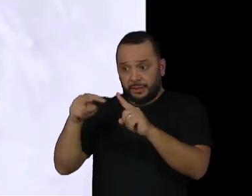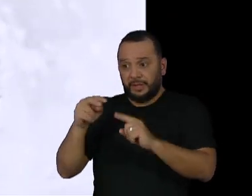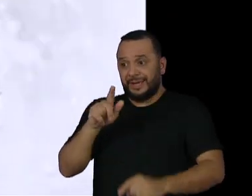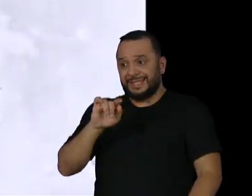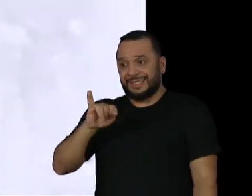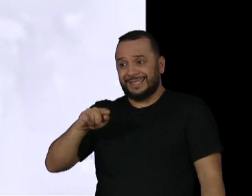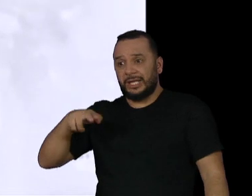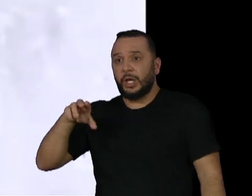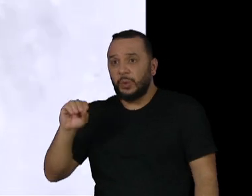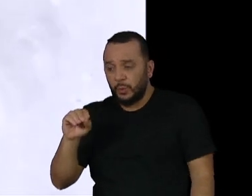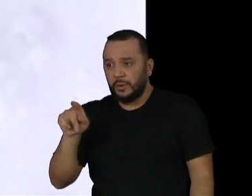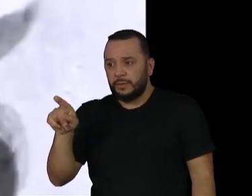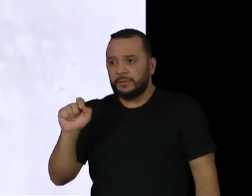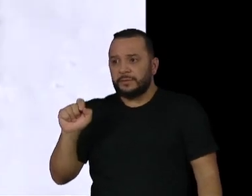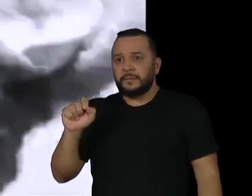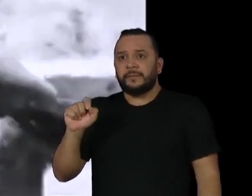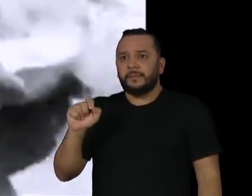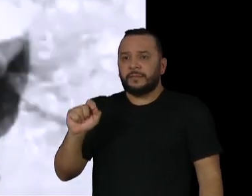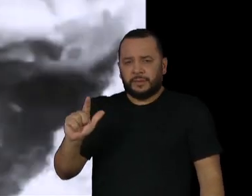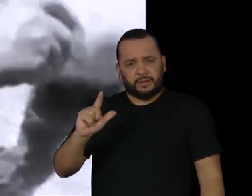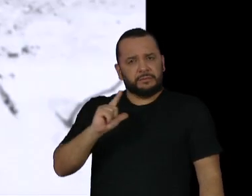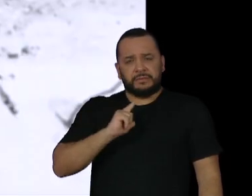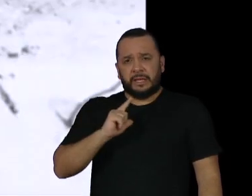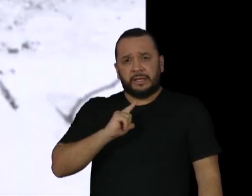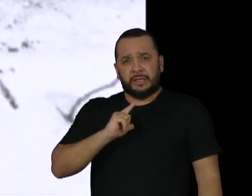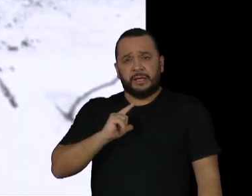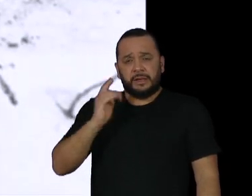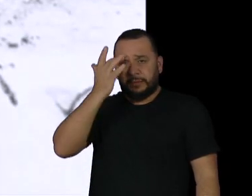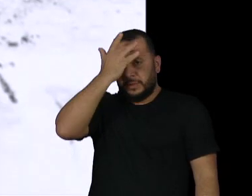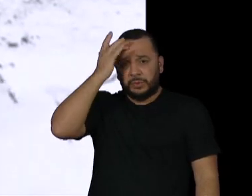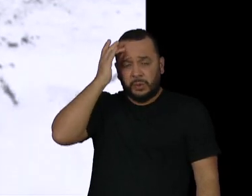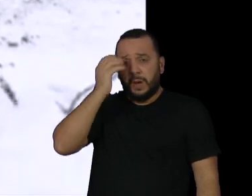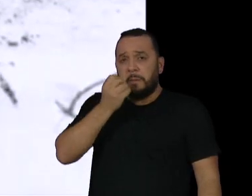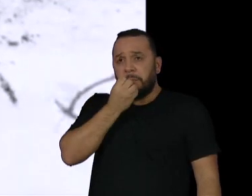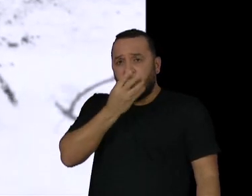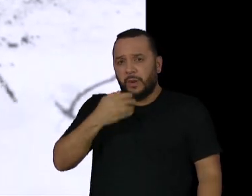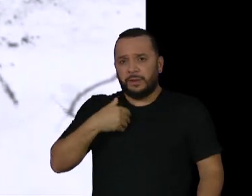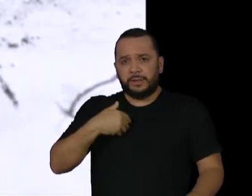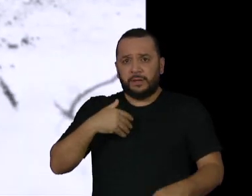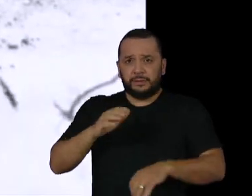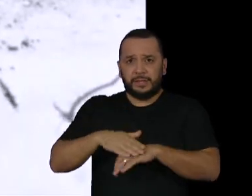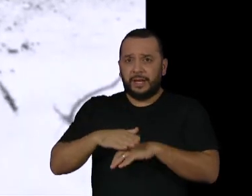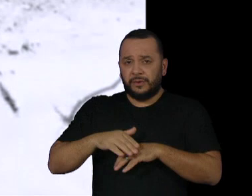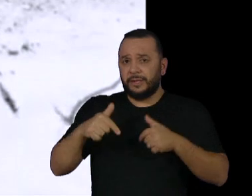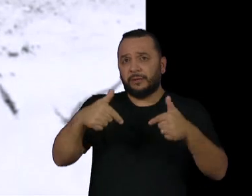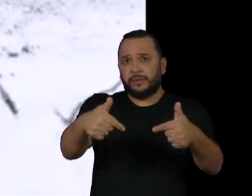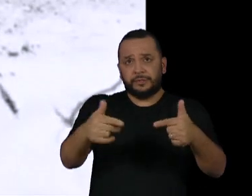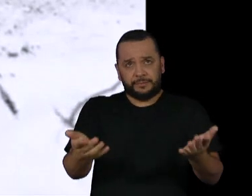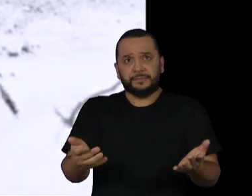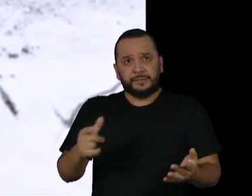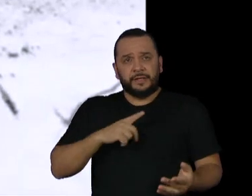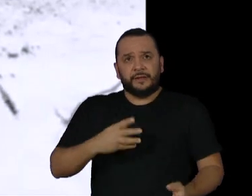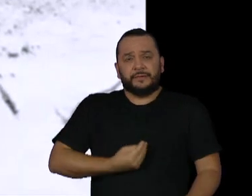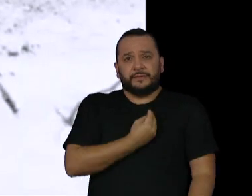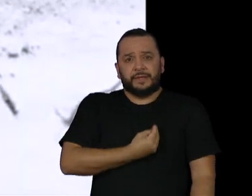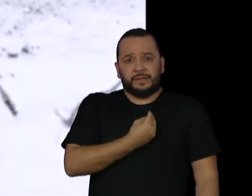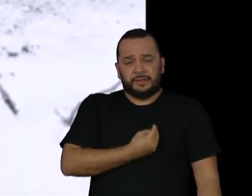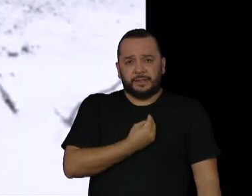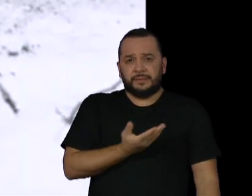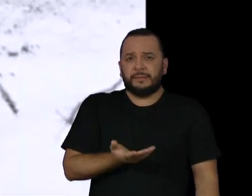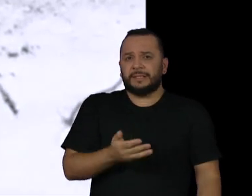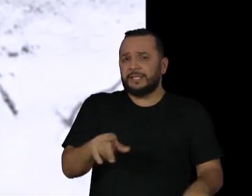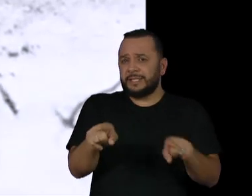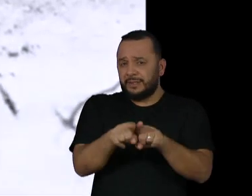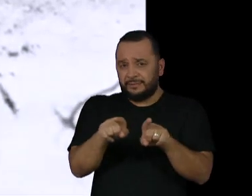procuro fazer com que o espectador tenha reações semelhantes, equivalentes, seja